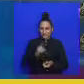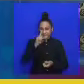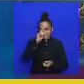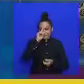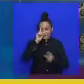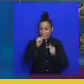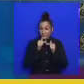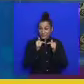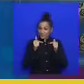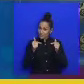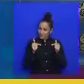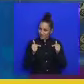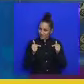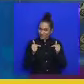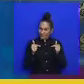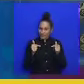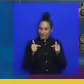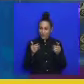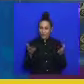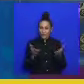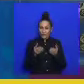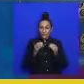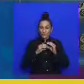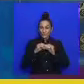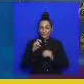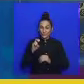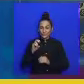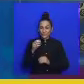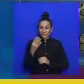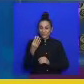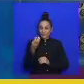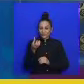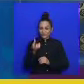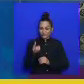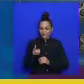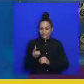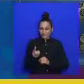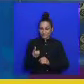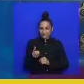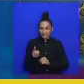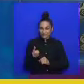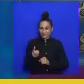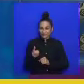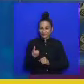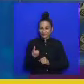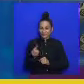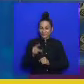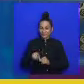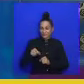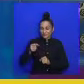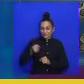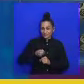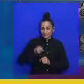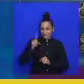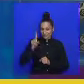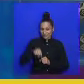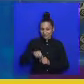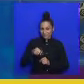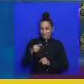Dia de sorte. Hoje concurso número 546. Números